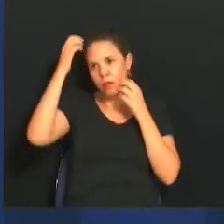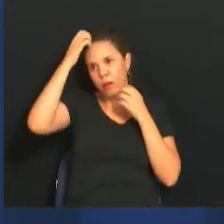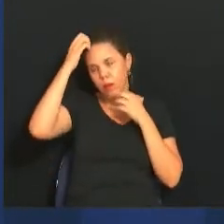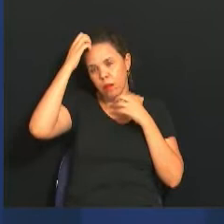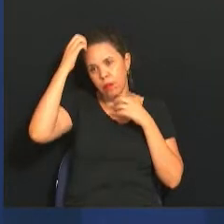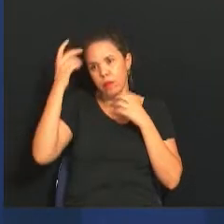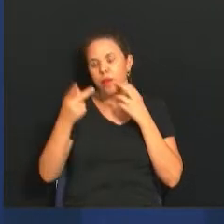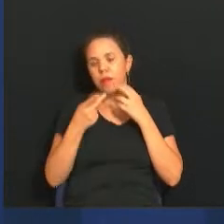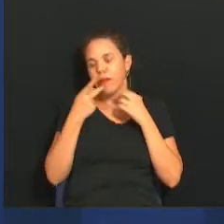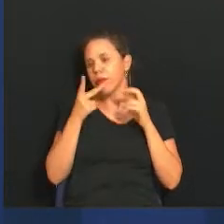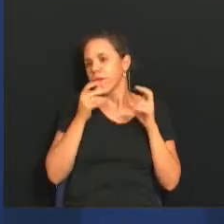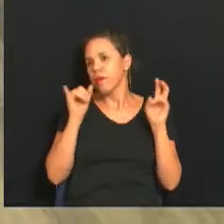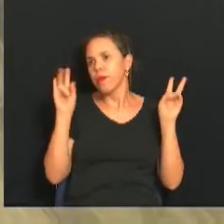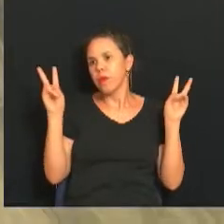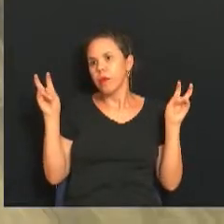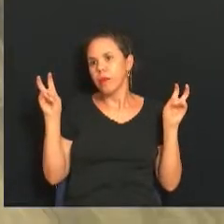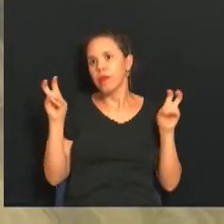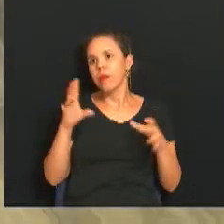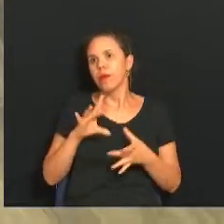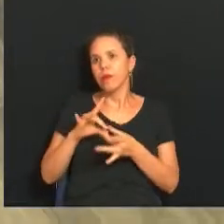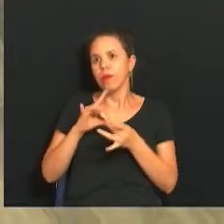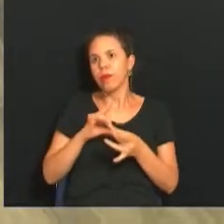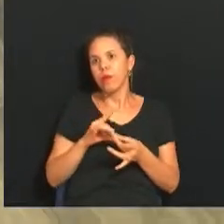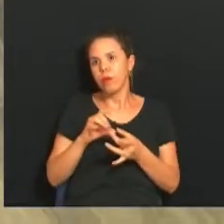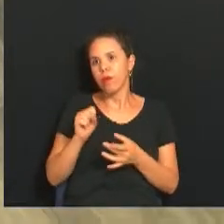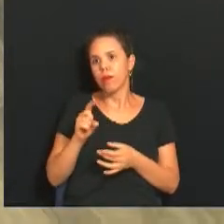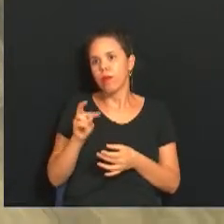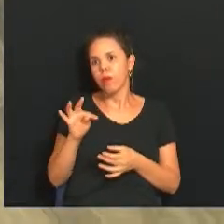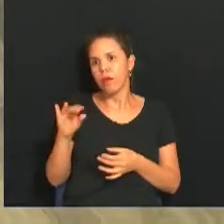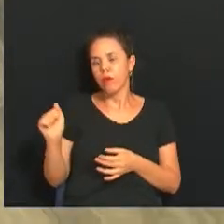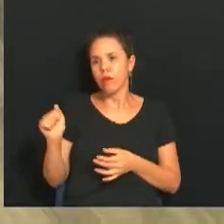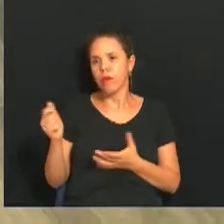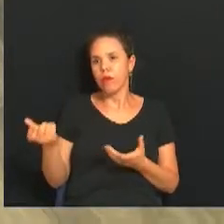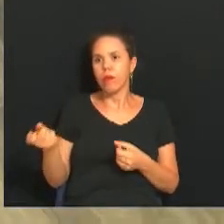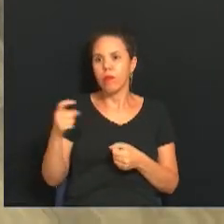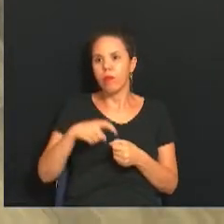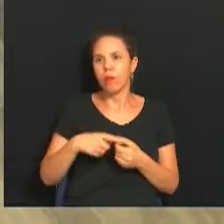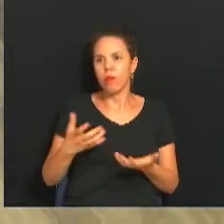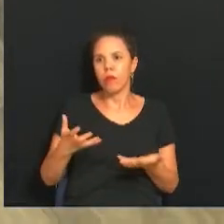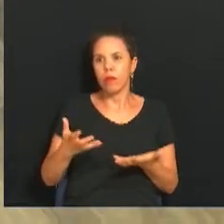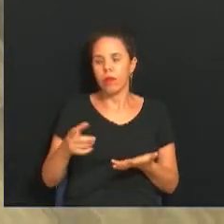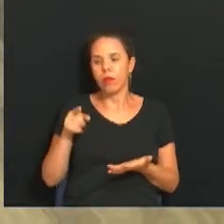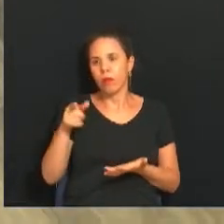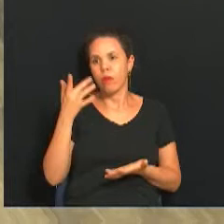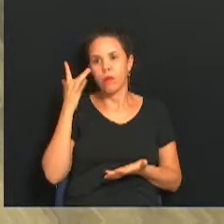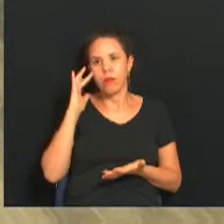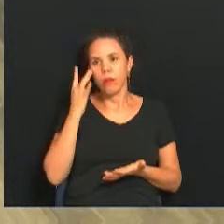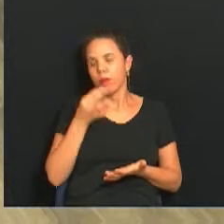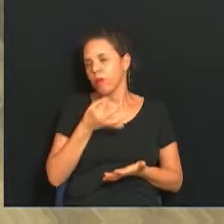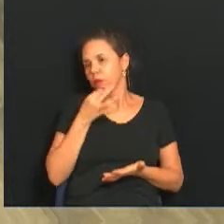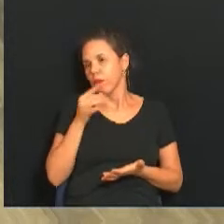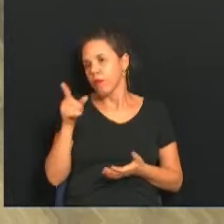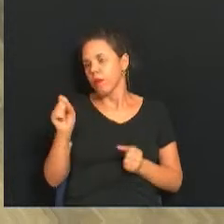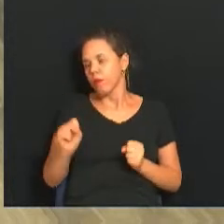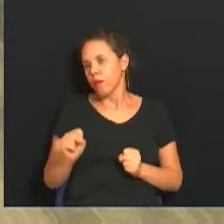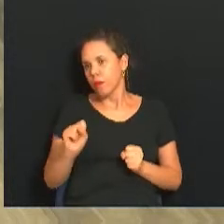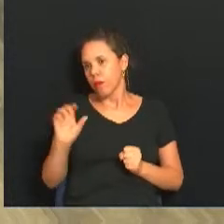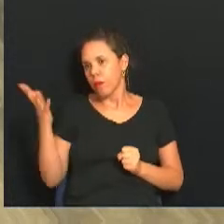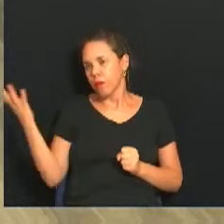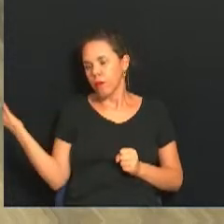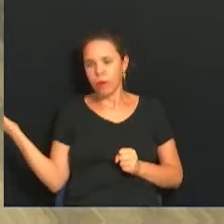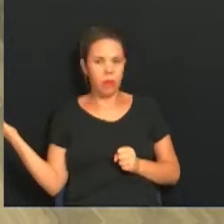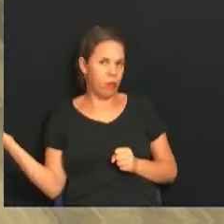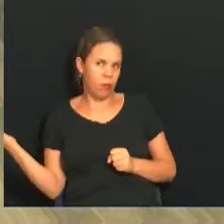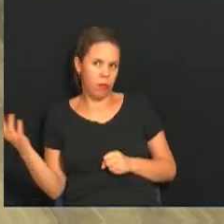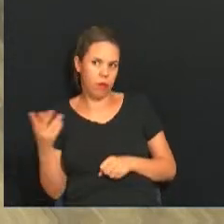até a questão da União Soviética no passado, que ela quer retomar. Você entende que isso possa acontecer, a